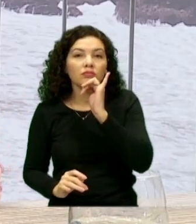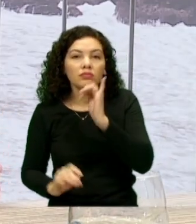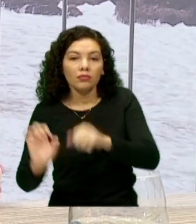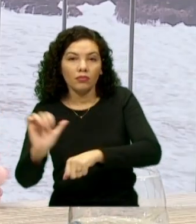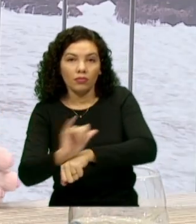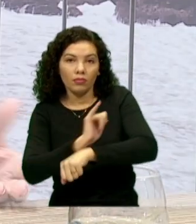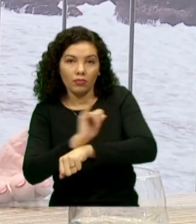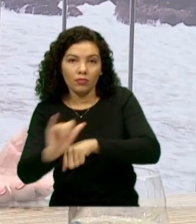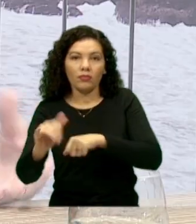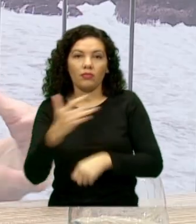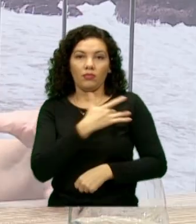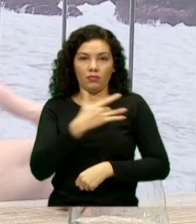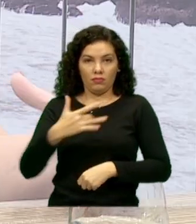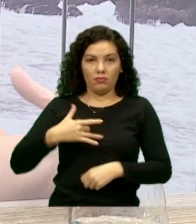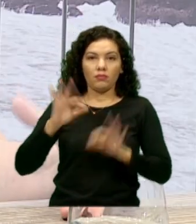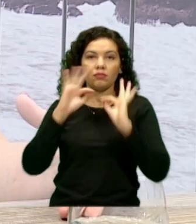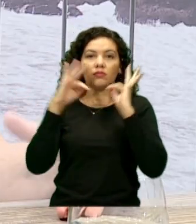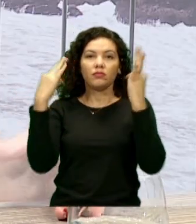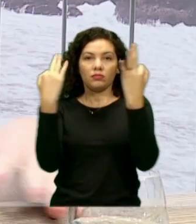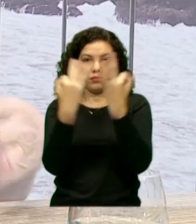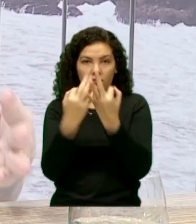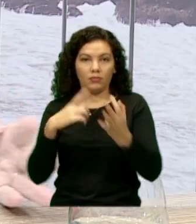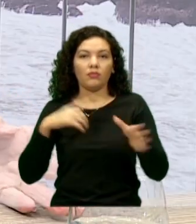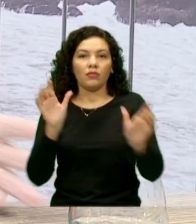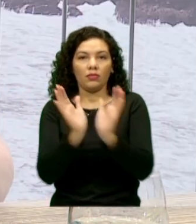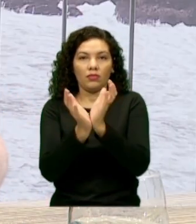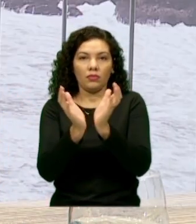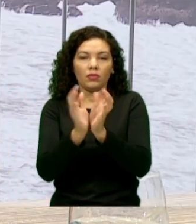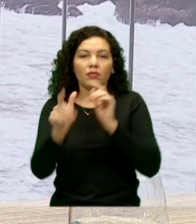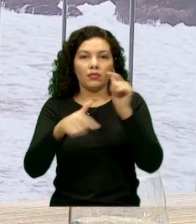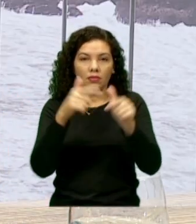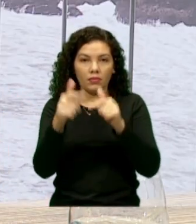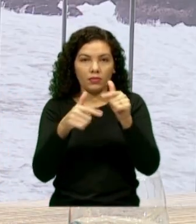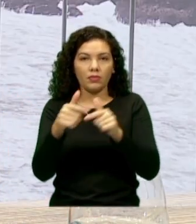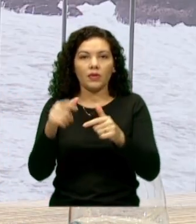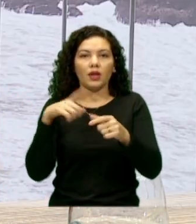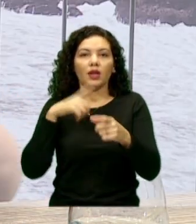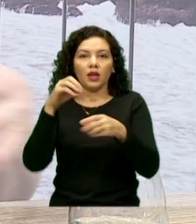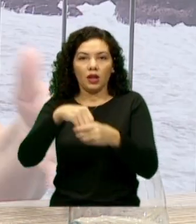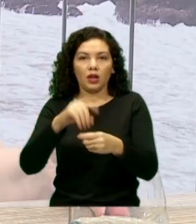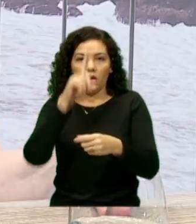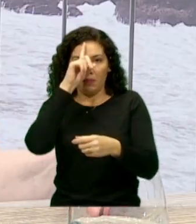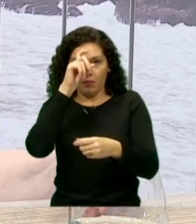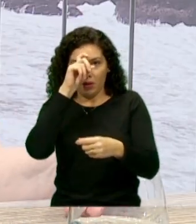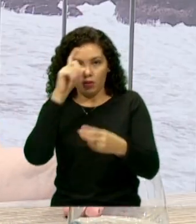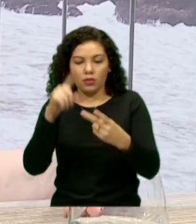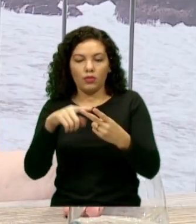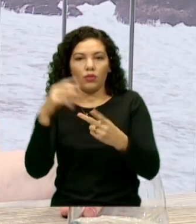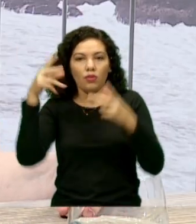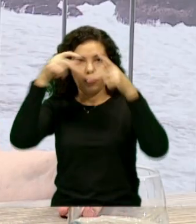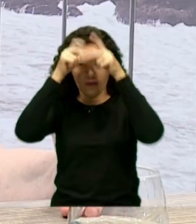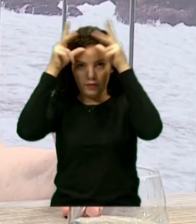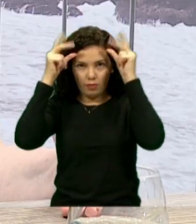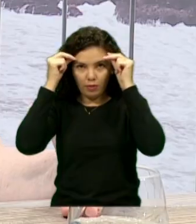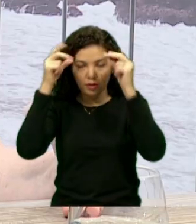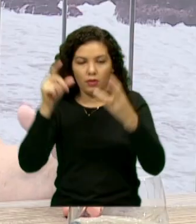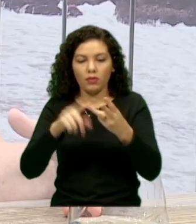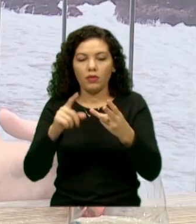Estratégia Saúde da Família, ela trabalha com uma equipe que é formada por médico, enfermeiro, técnico e agente comunitário de